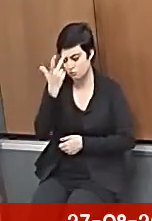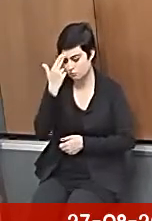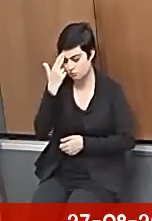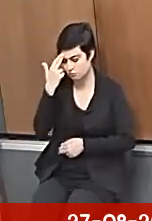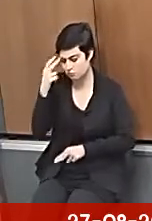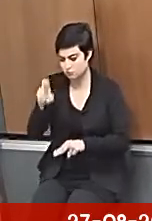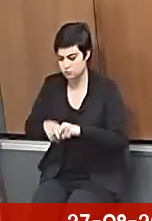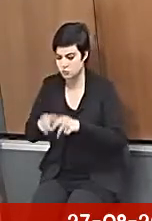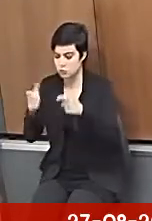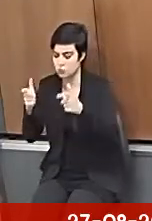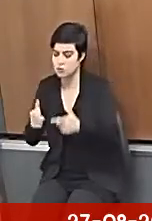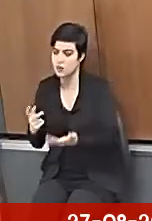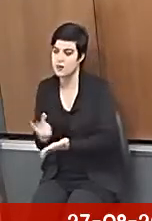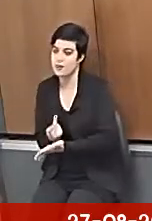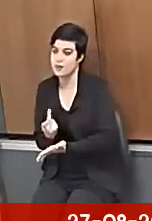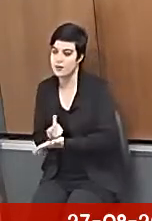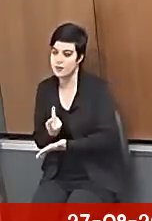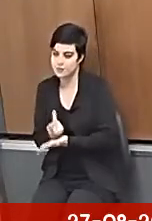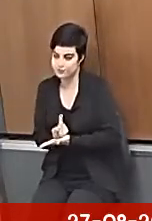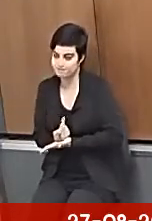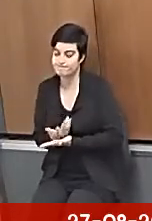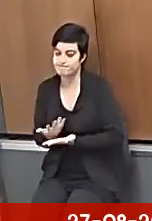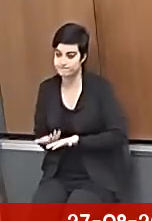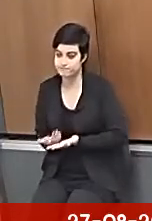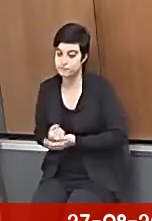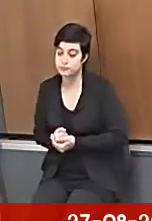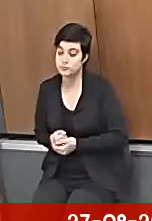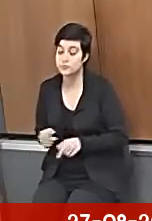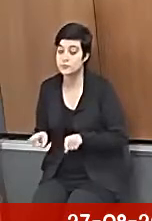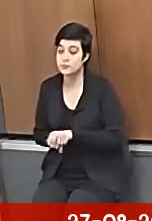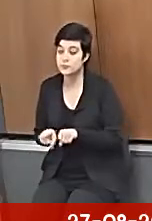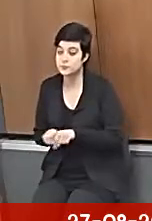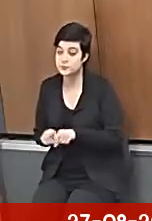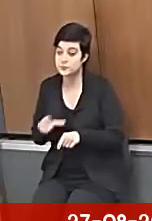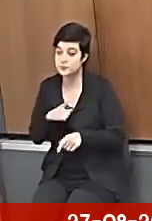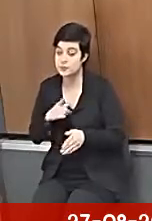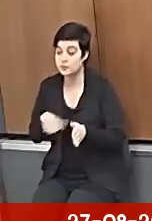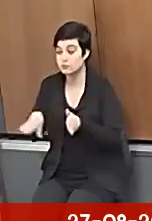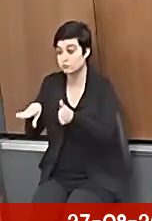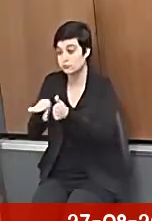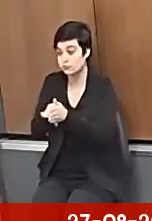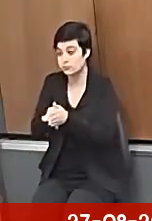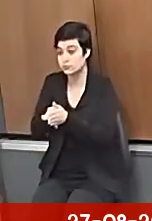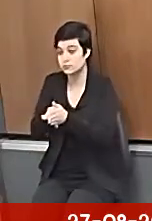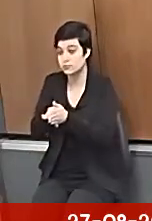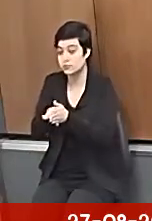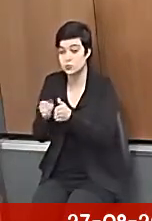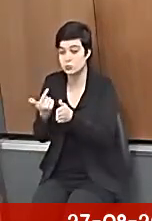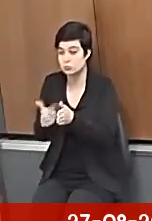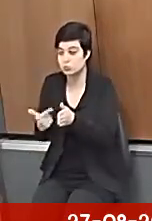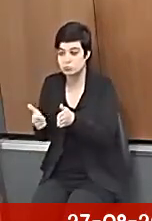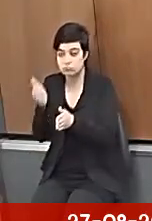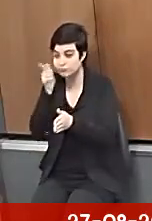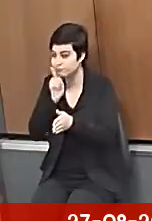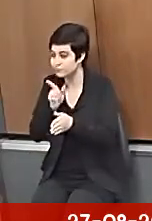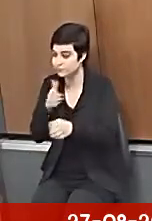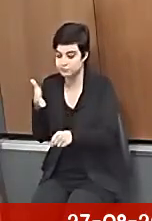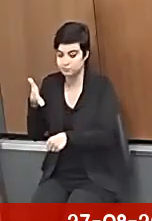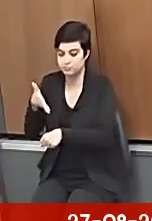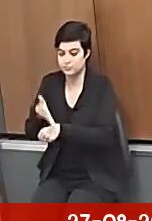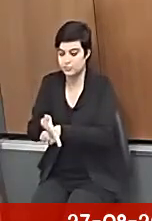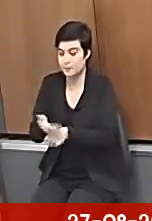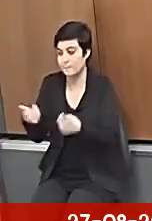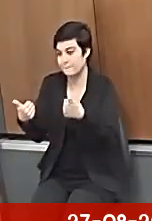lugar e além do estacionamento que também hoje você não consegue colocar o carro próximo